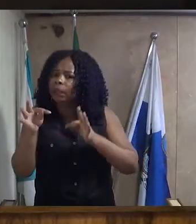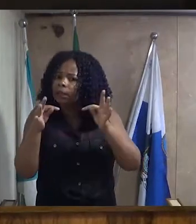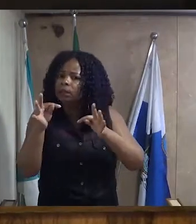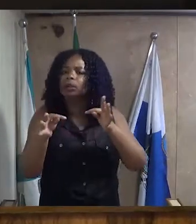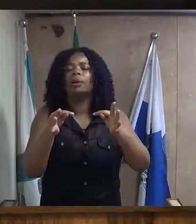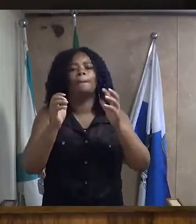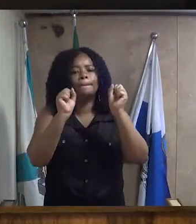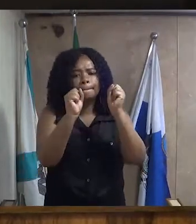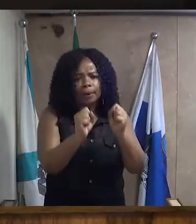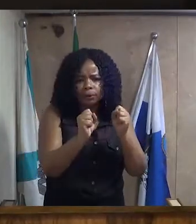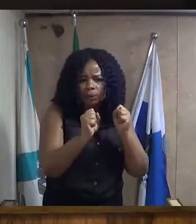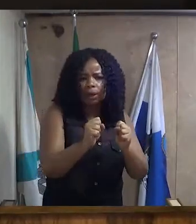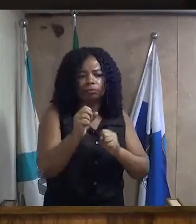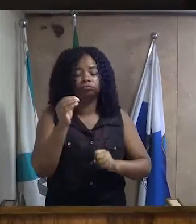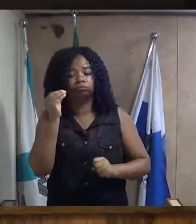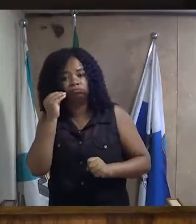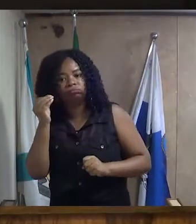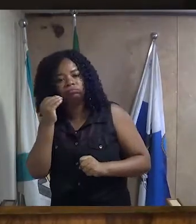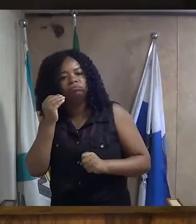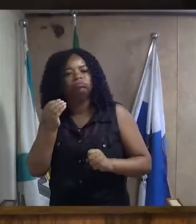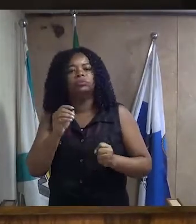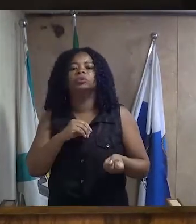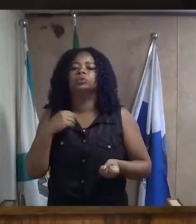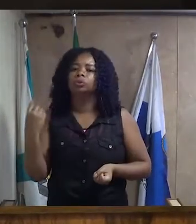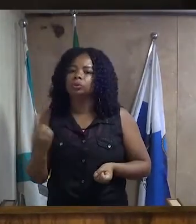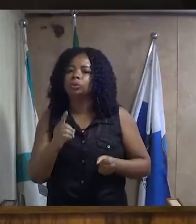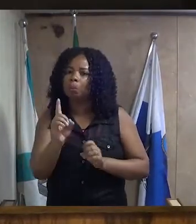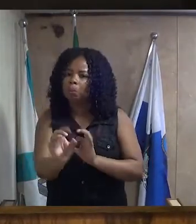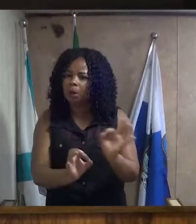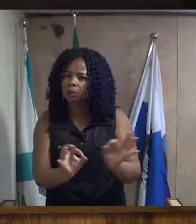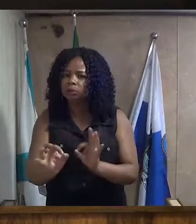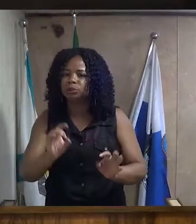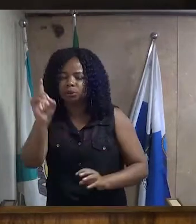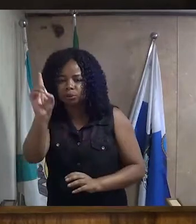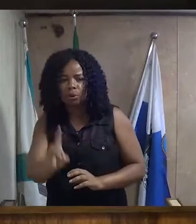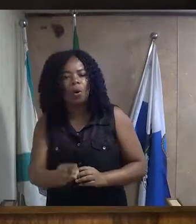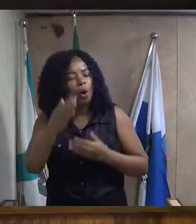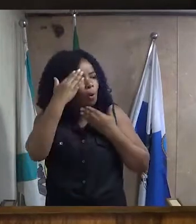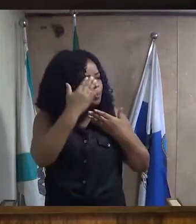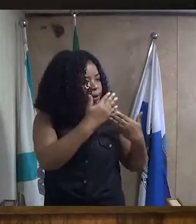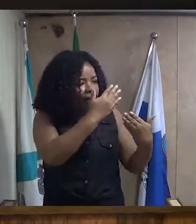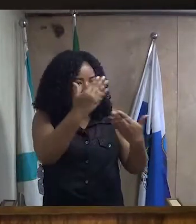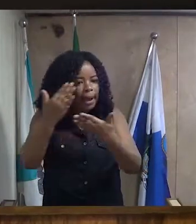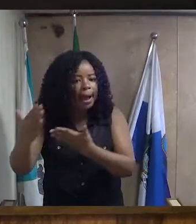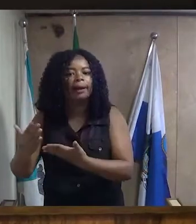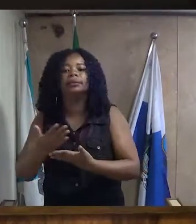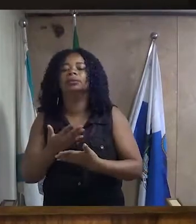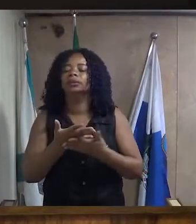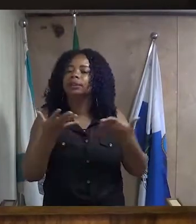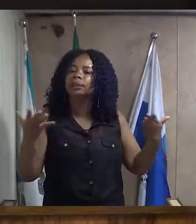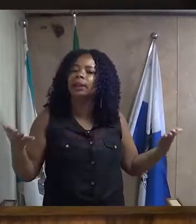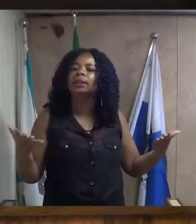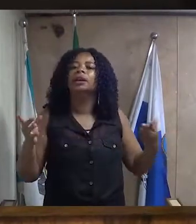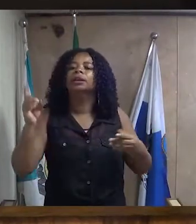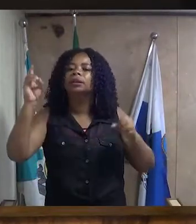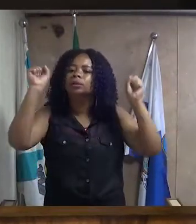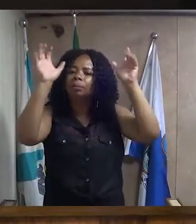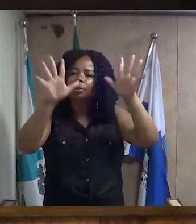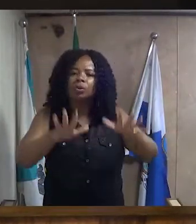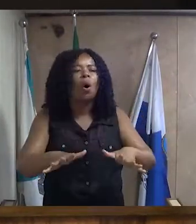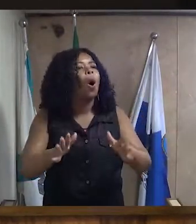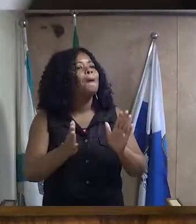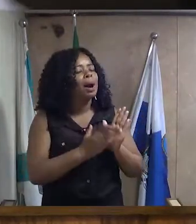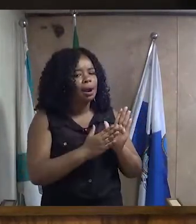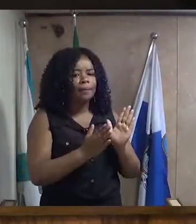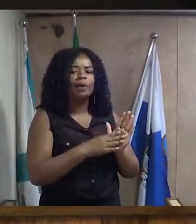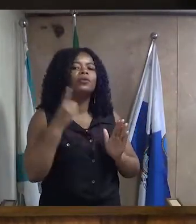juntar e acompanhar esse valíssimo estudo do nosso plano diretor. Tá bom, gente? Muito obrigado a todos. Que Deus nos abençoe. Parabéns aos